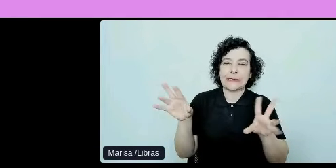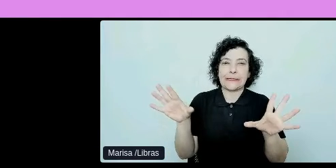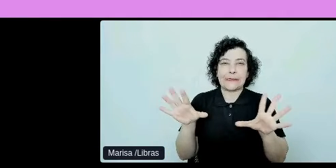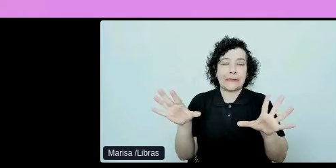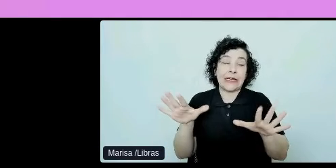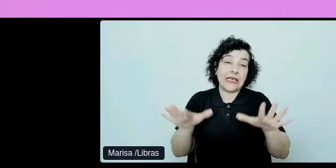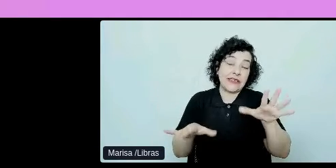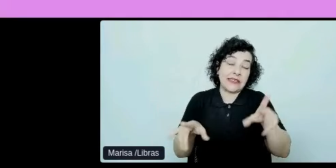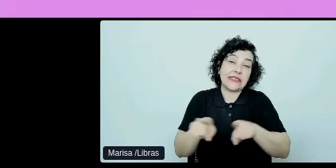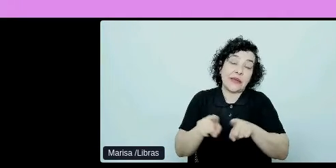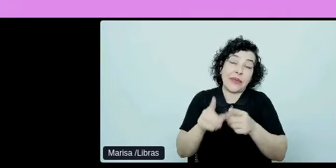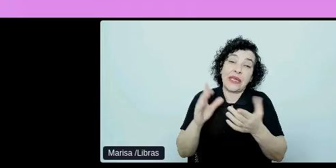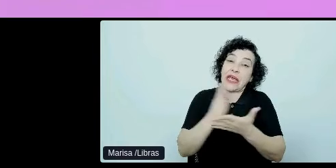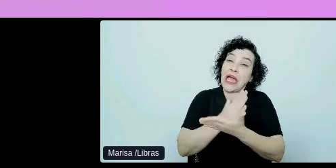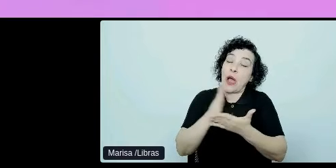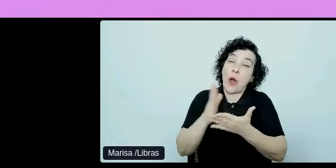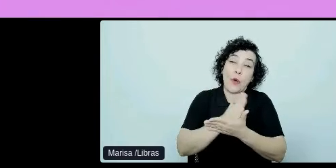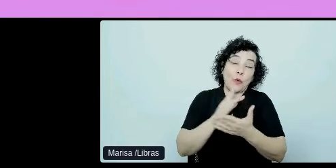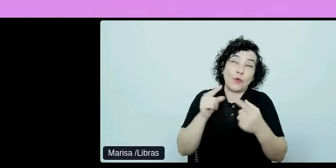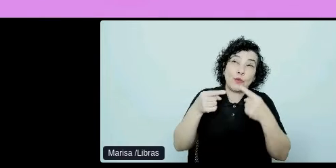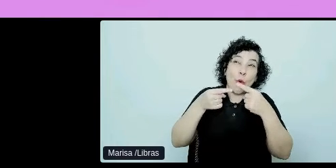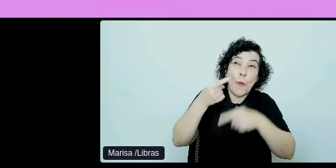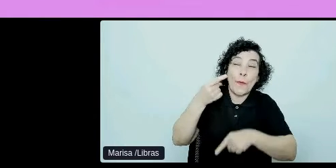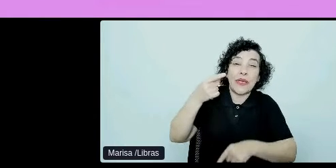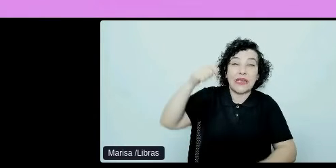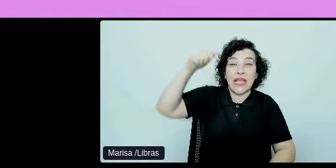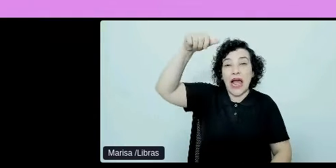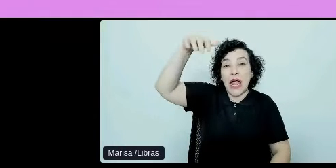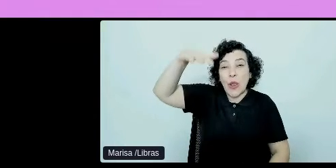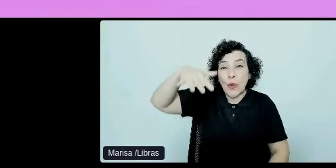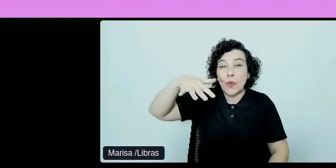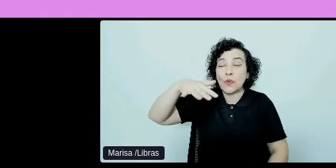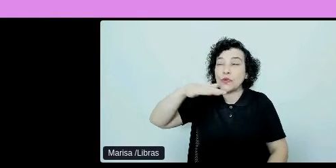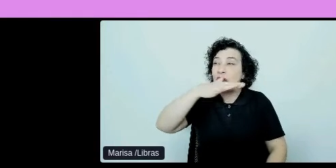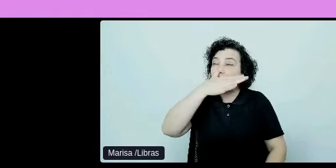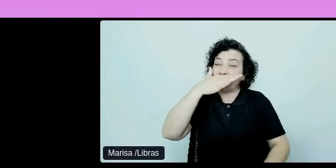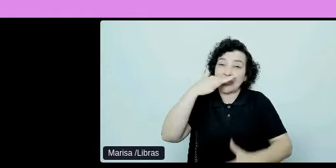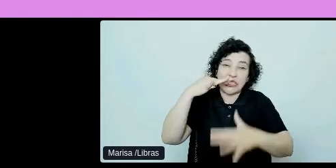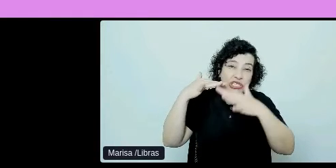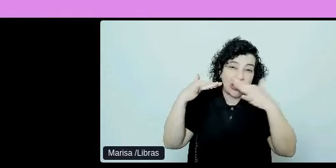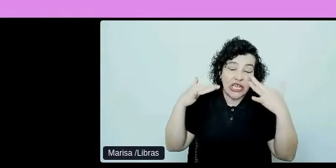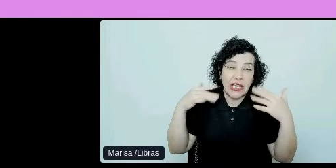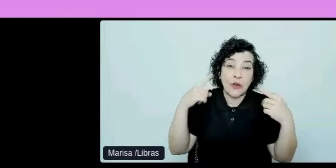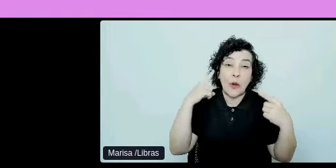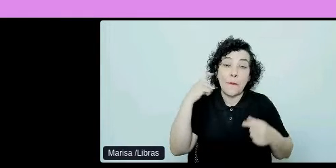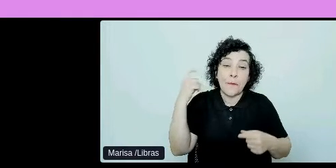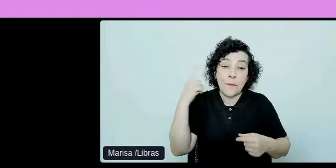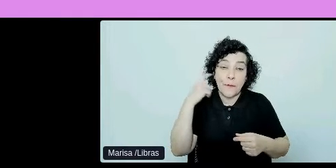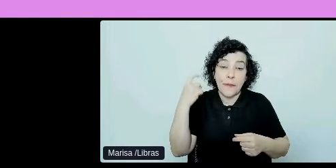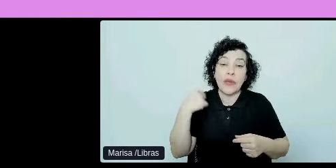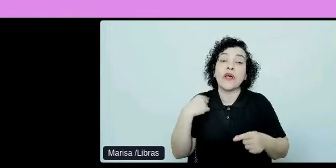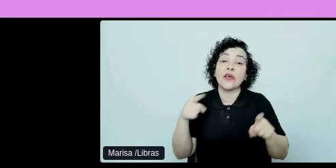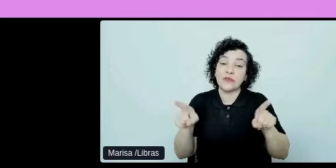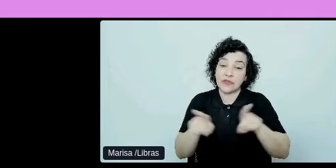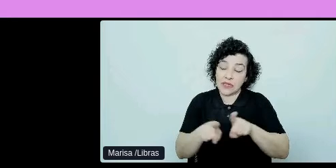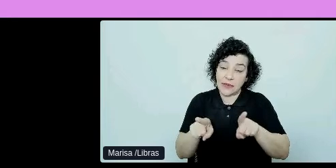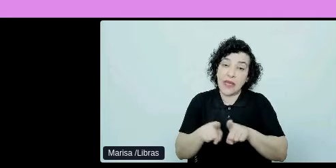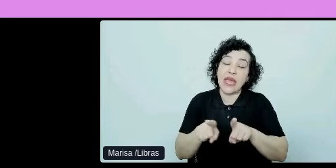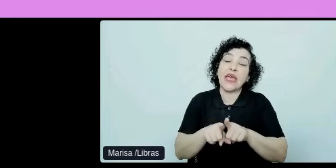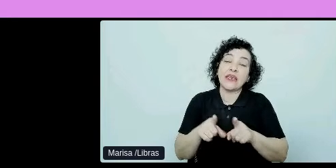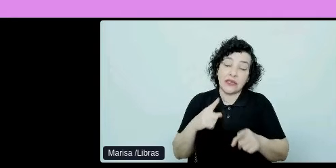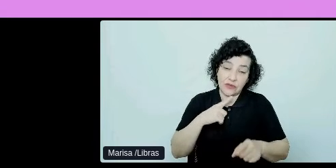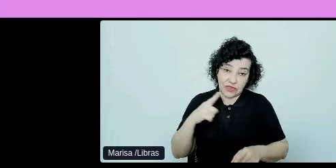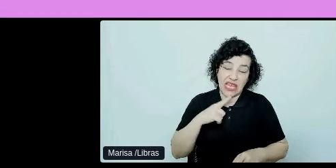sensibilidade à luz, a cheiros, a sons. No meu caso, eu tenho sensibilidade a tudo isso, tem algumas pessoas que não